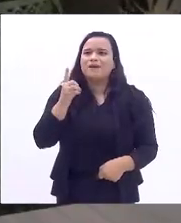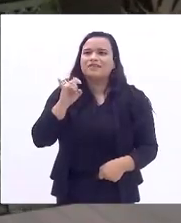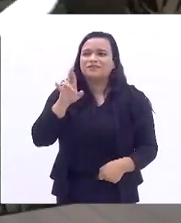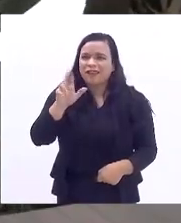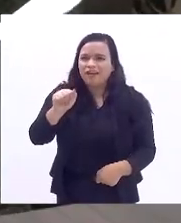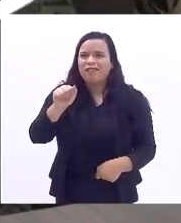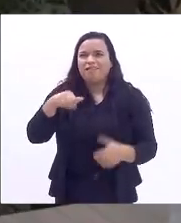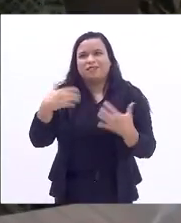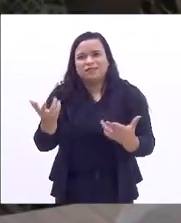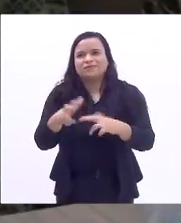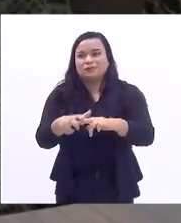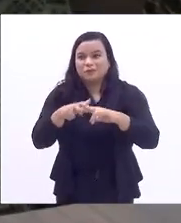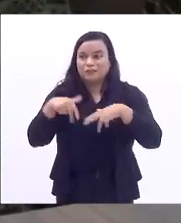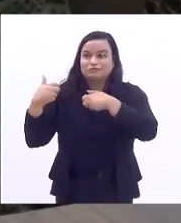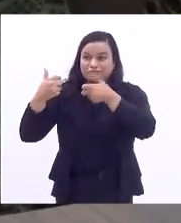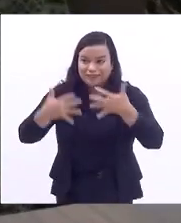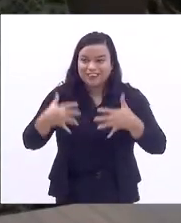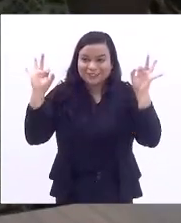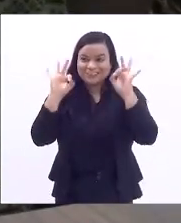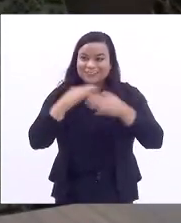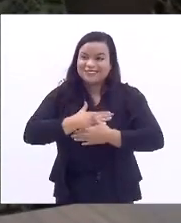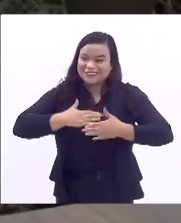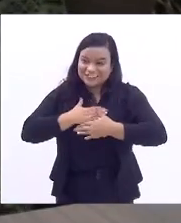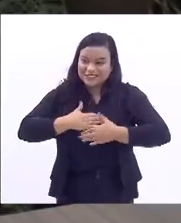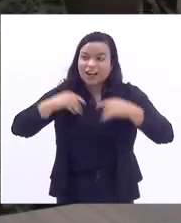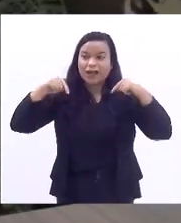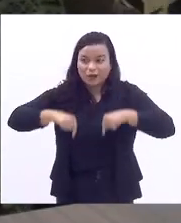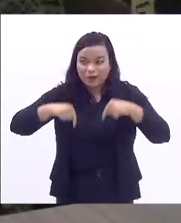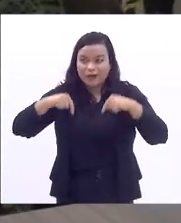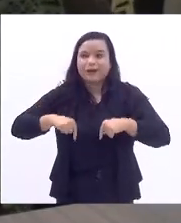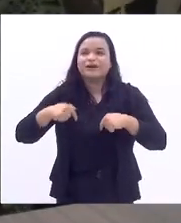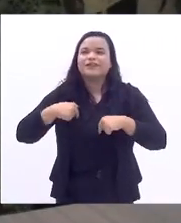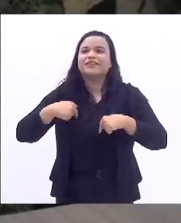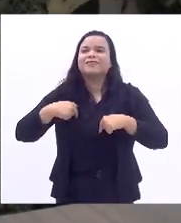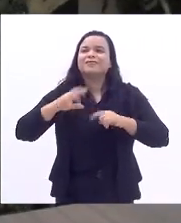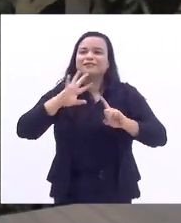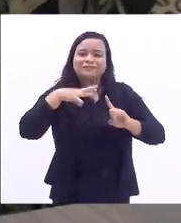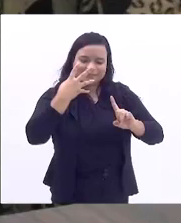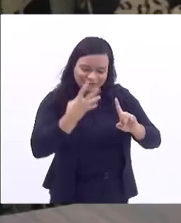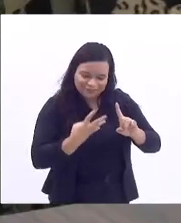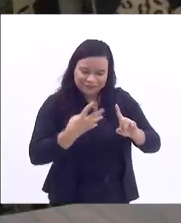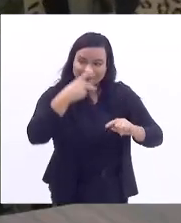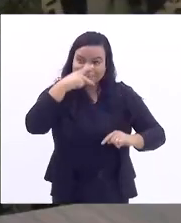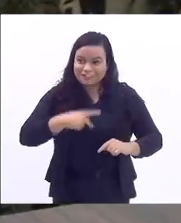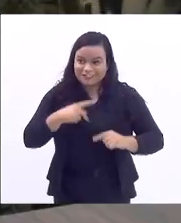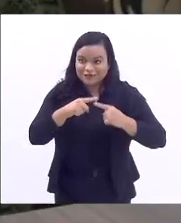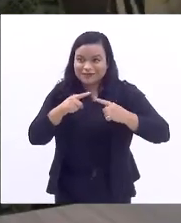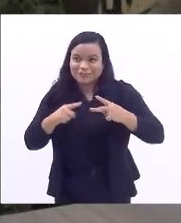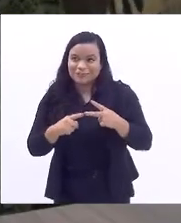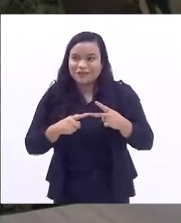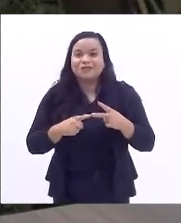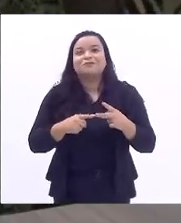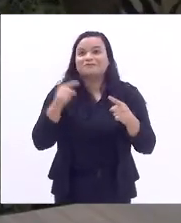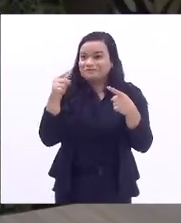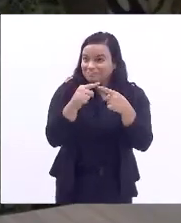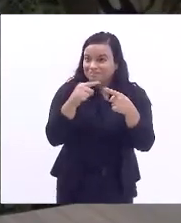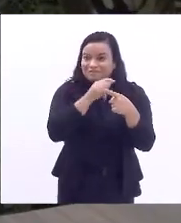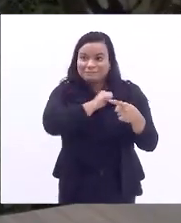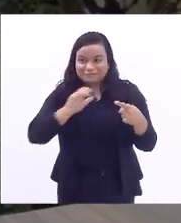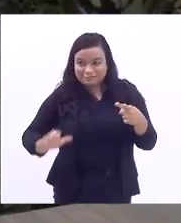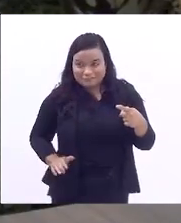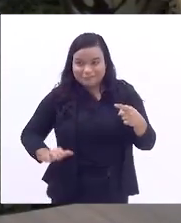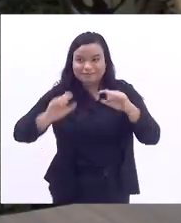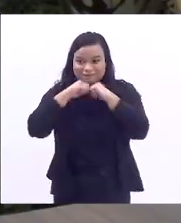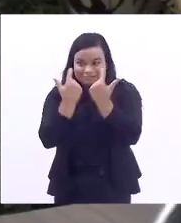por isso quero dizer que muita alegria nesse exato momento reverenciar meus dois presidentes vossa excelência da